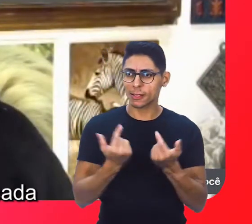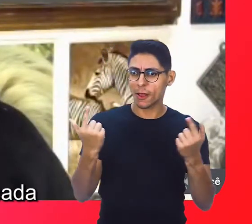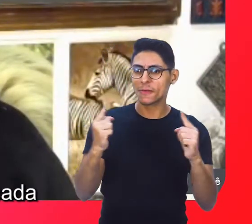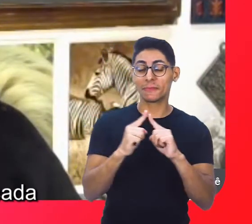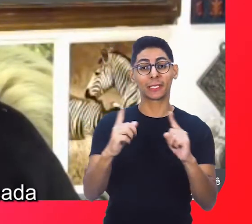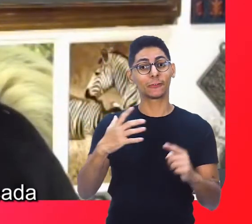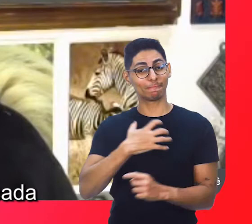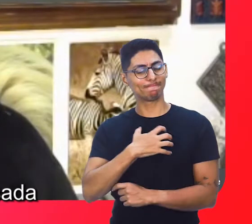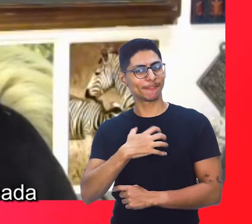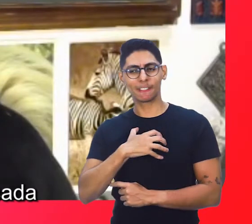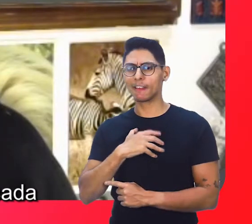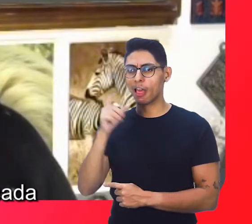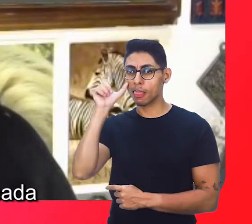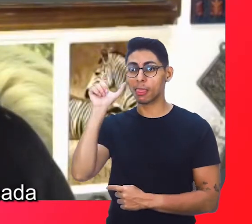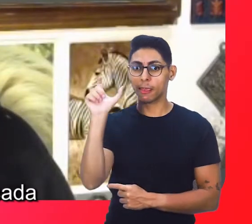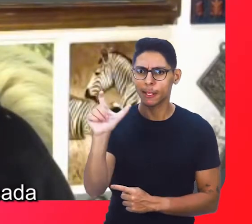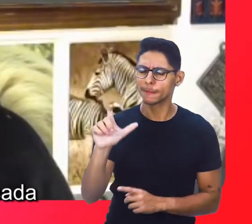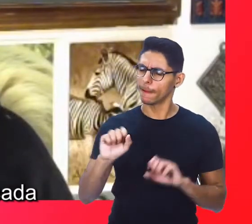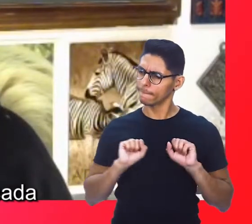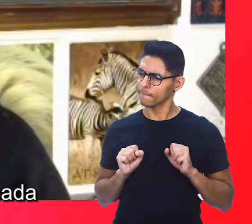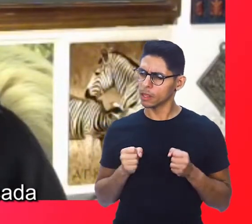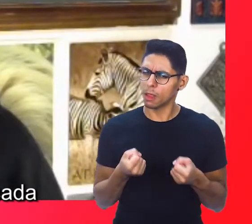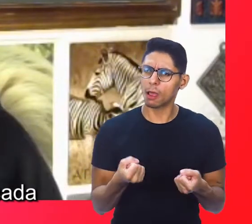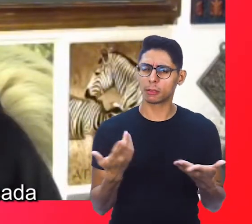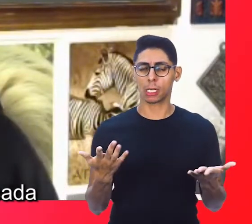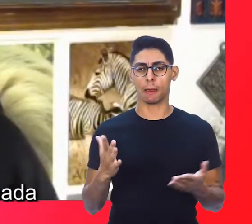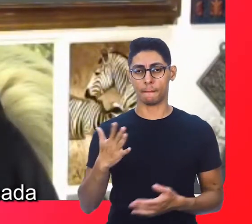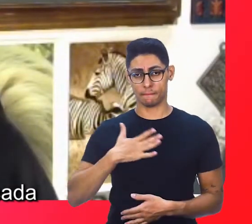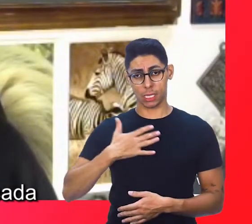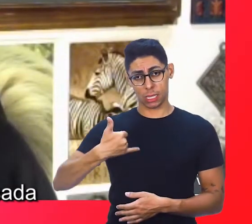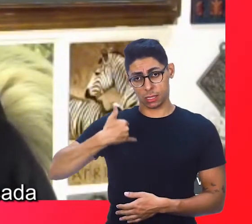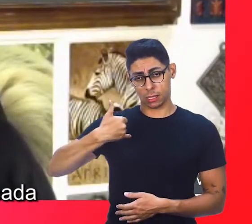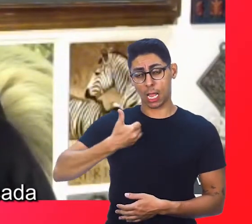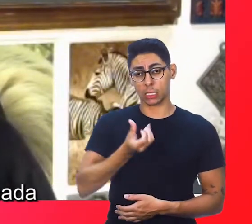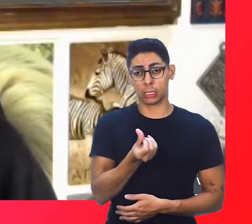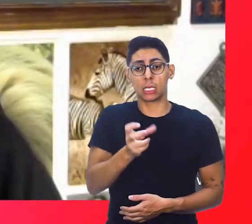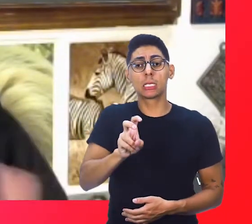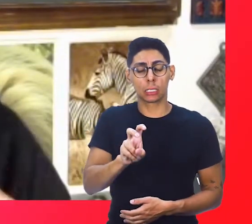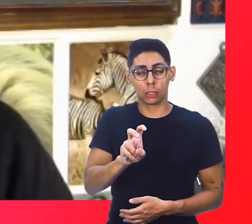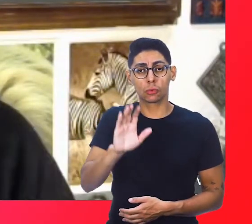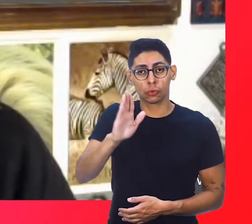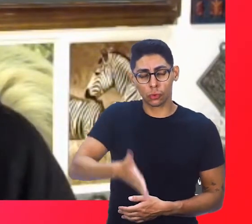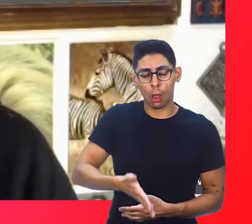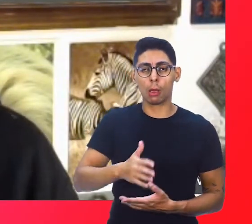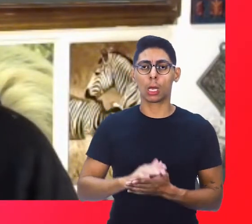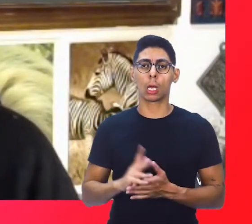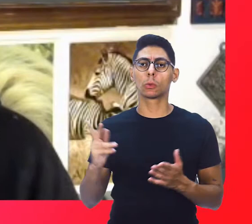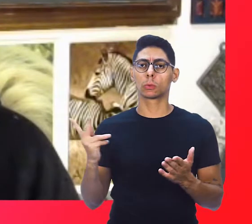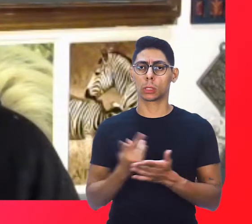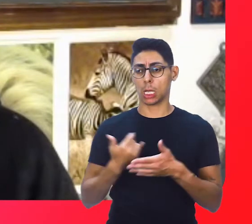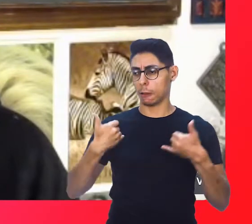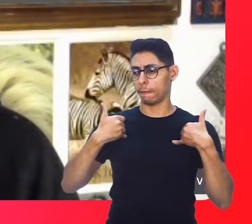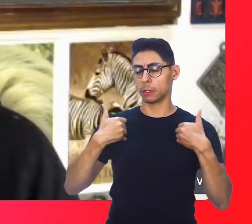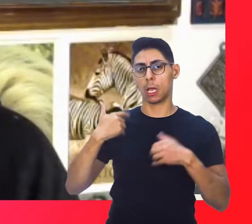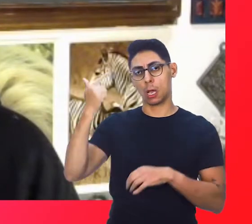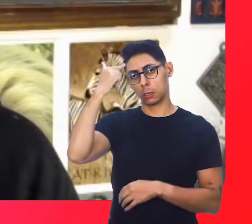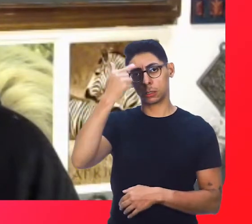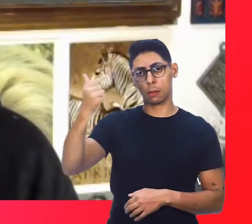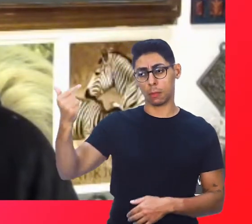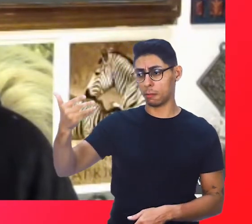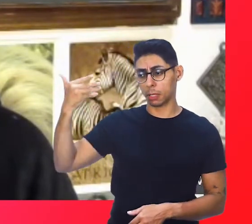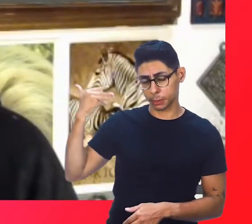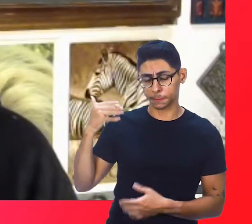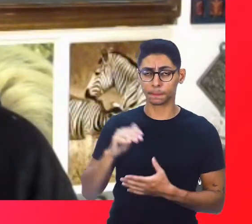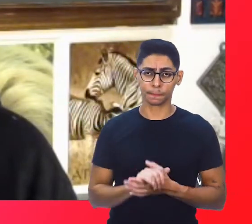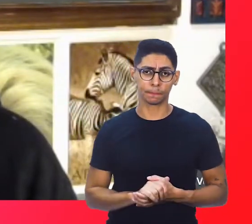aprender. Eu tinha uma gana, e ainda hoje, quer dizer, eu fiz 65 anos semana passada. E aí me perguntaram, o que